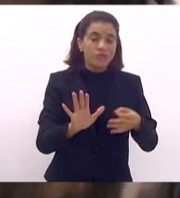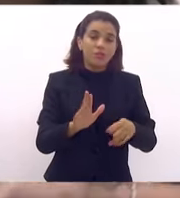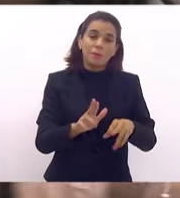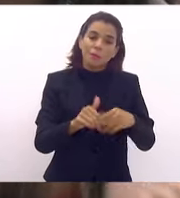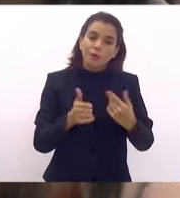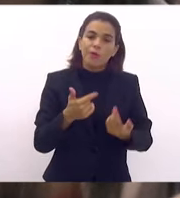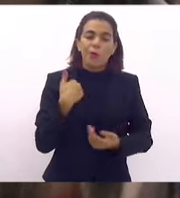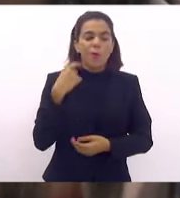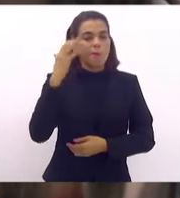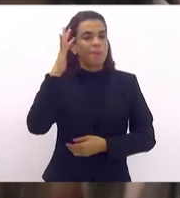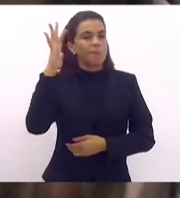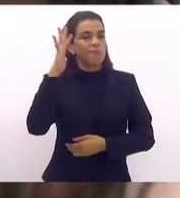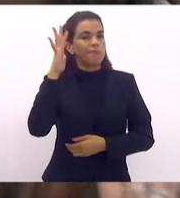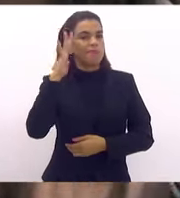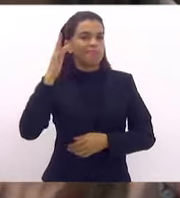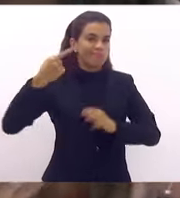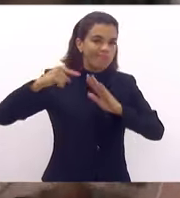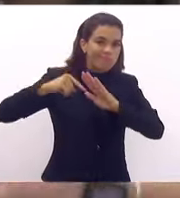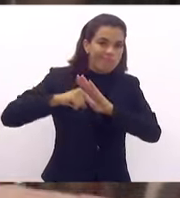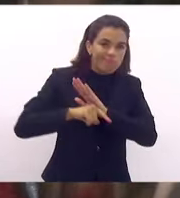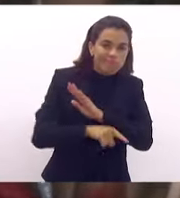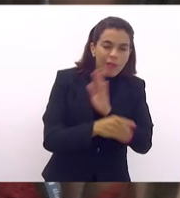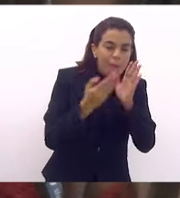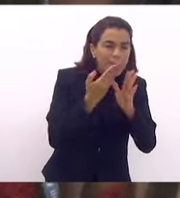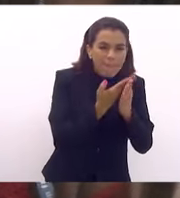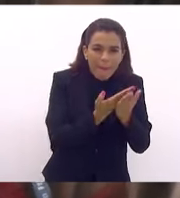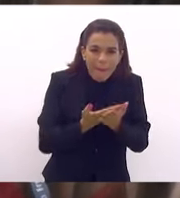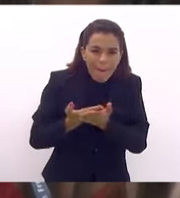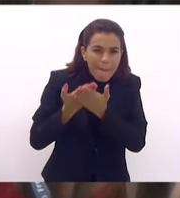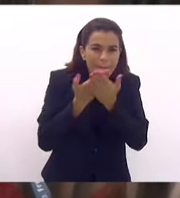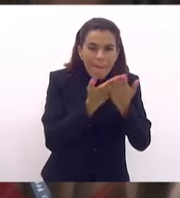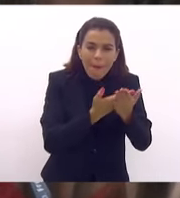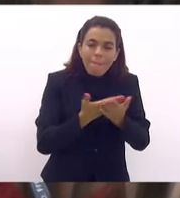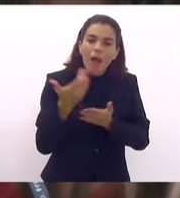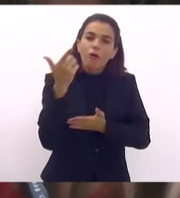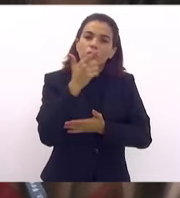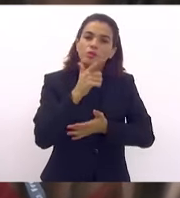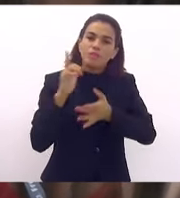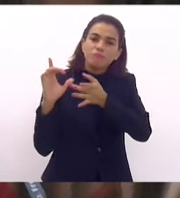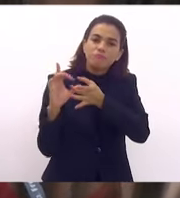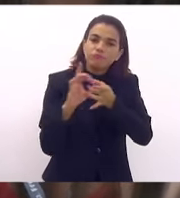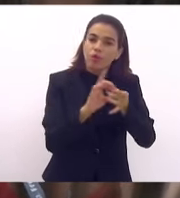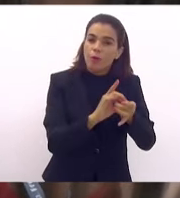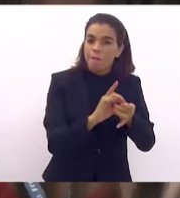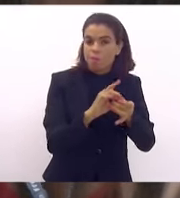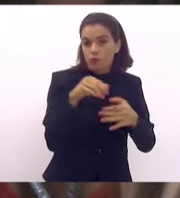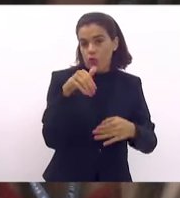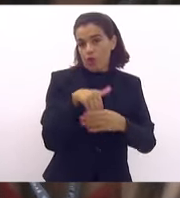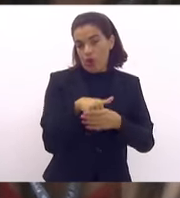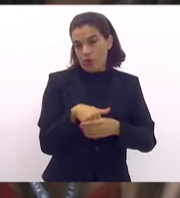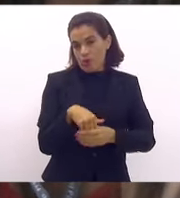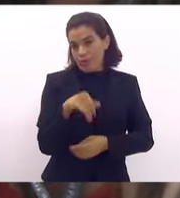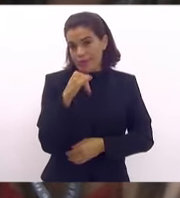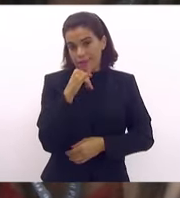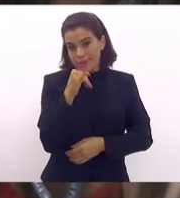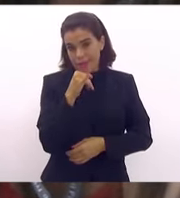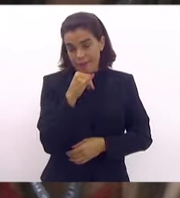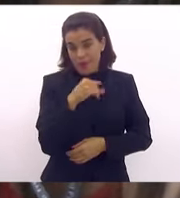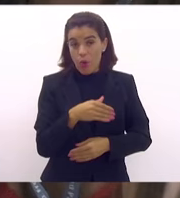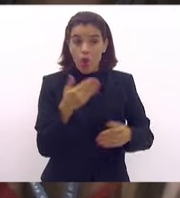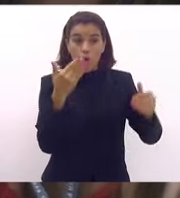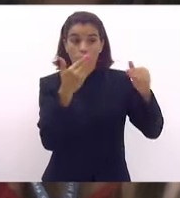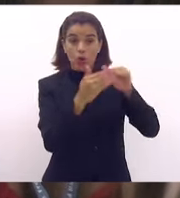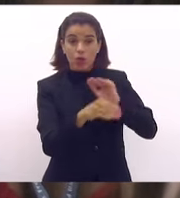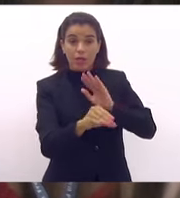façamos, então, um aprofundamento e eu consiga ter um pouco mais de coerência num voto, seja contrário às emendas apresentadas